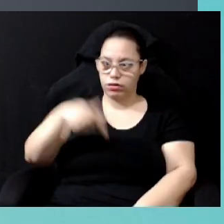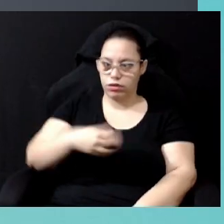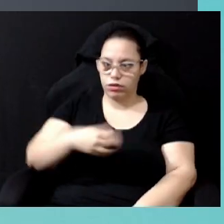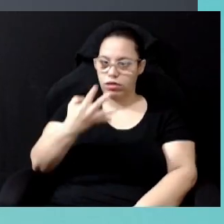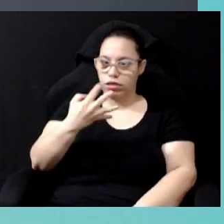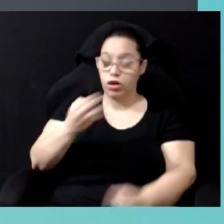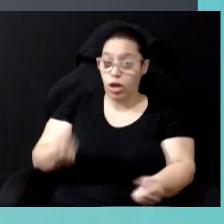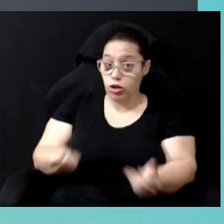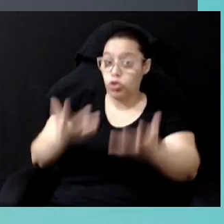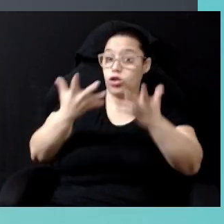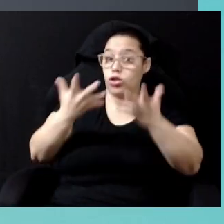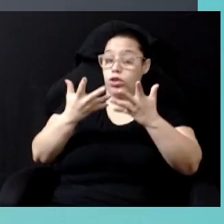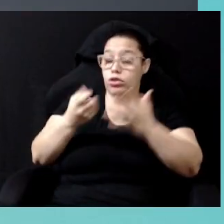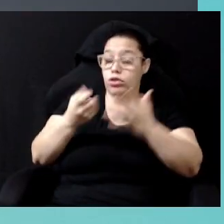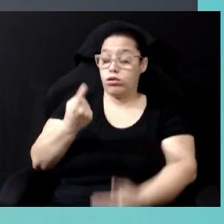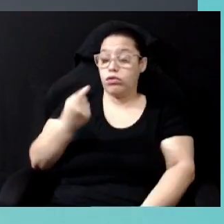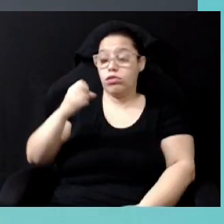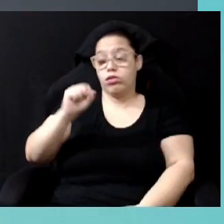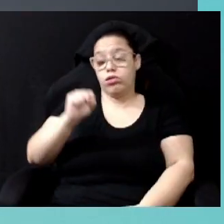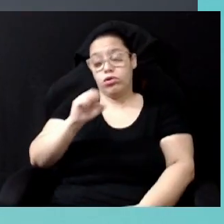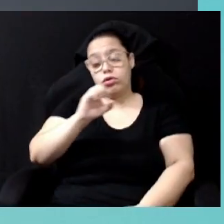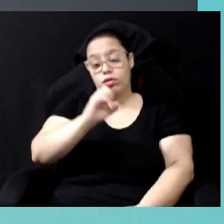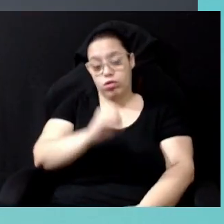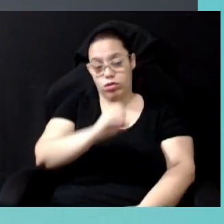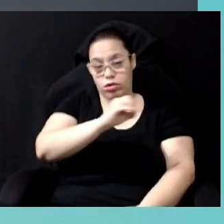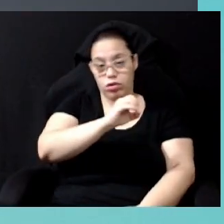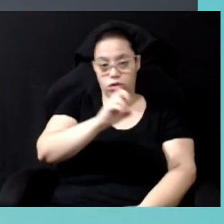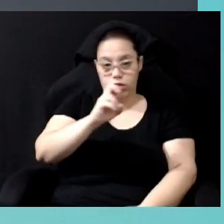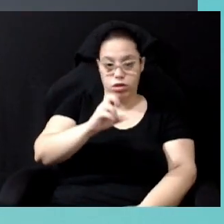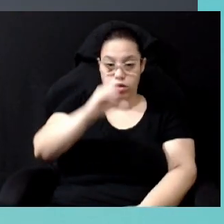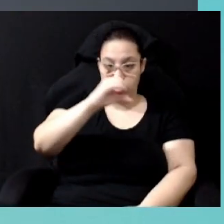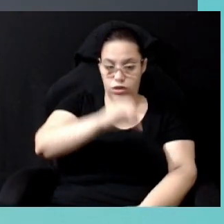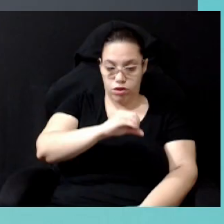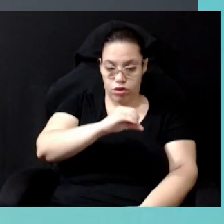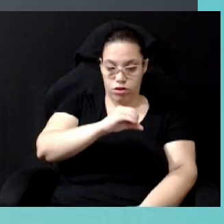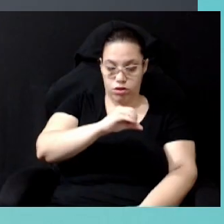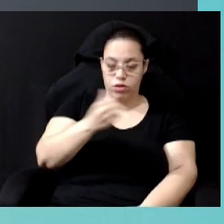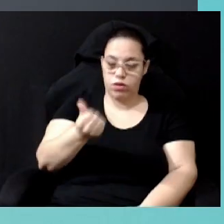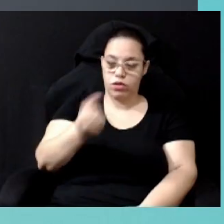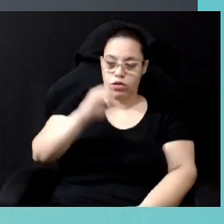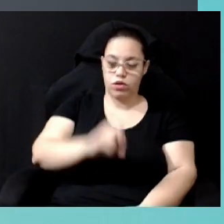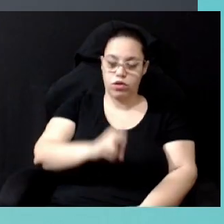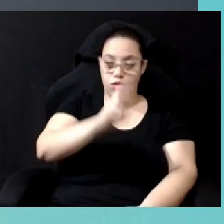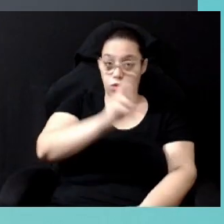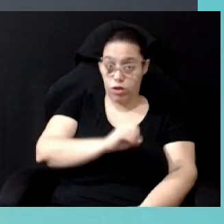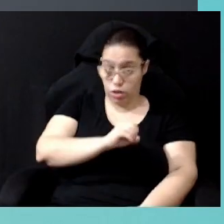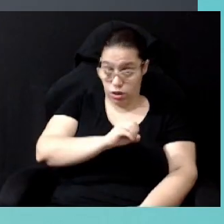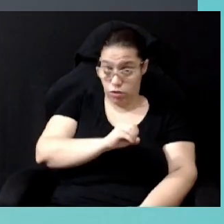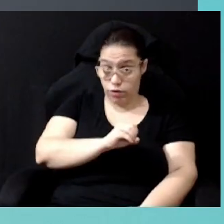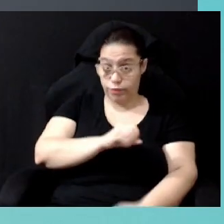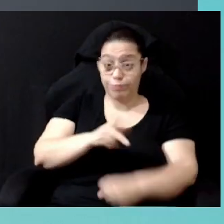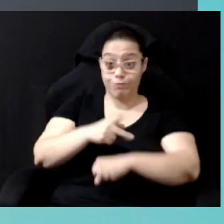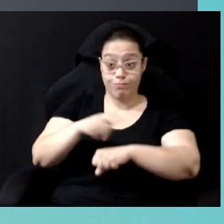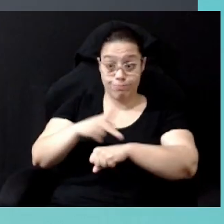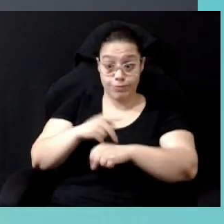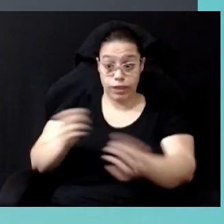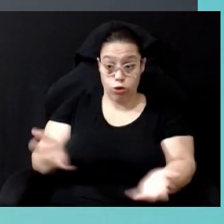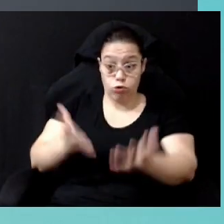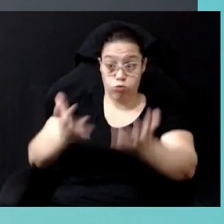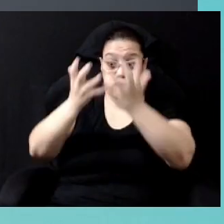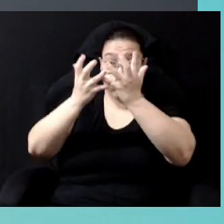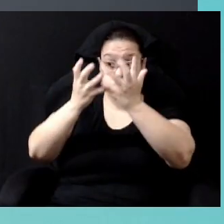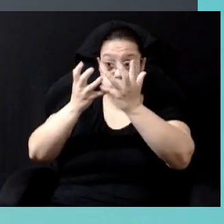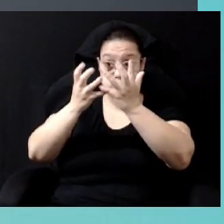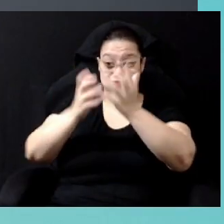sendo 74 vulcões ativos desde 1800 e 59 desde 1950. É um país